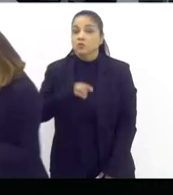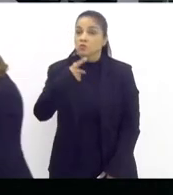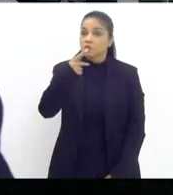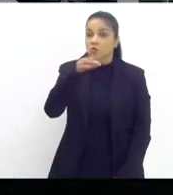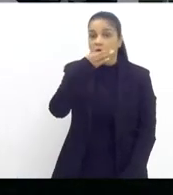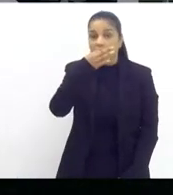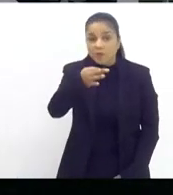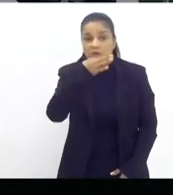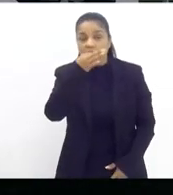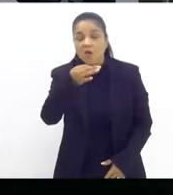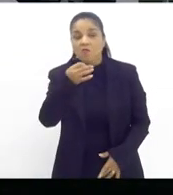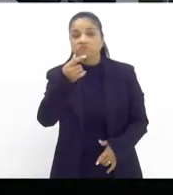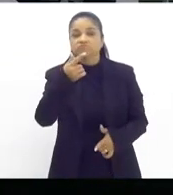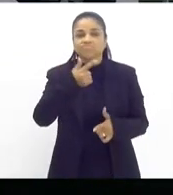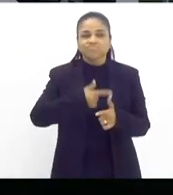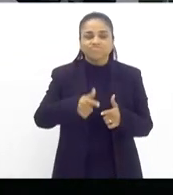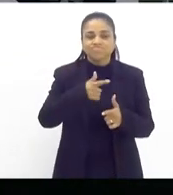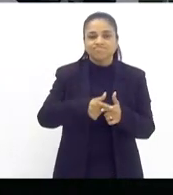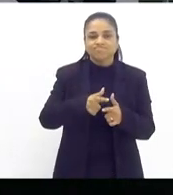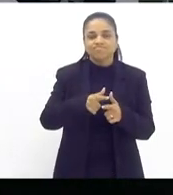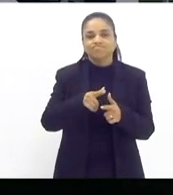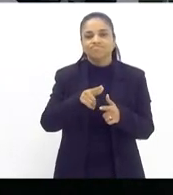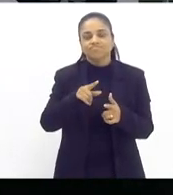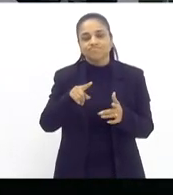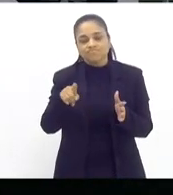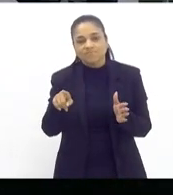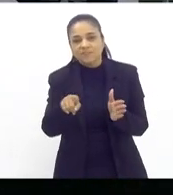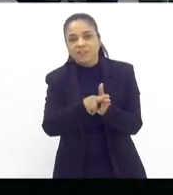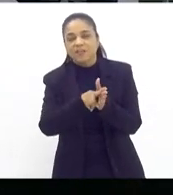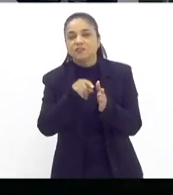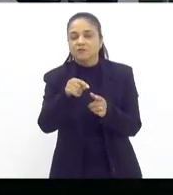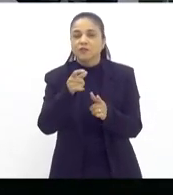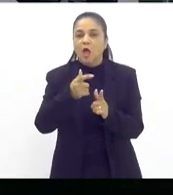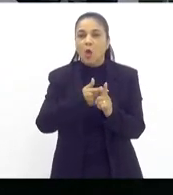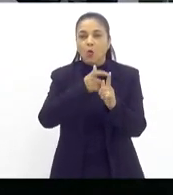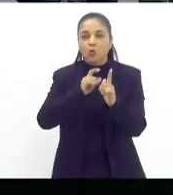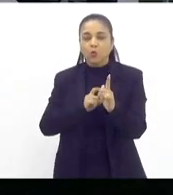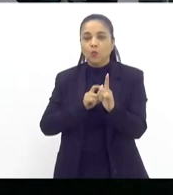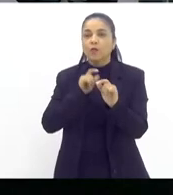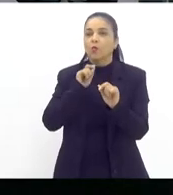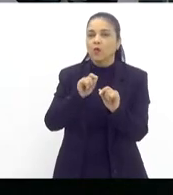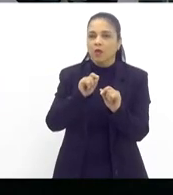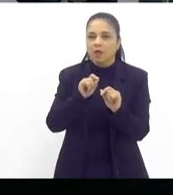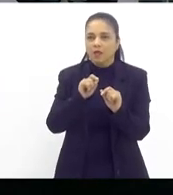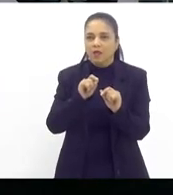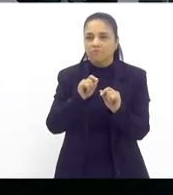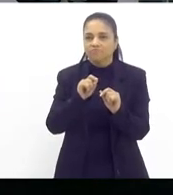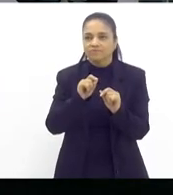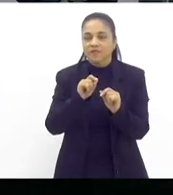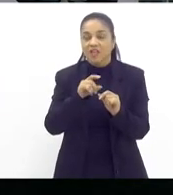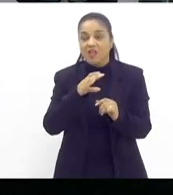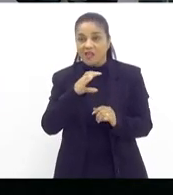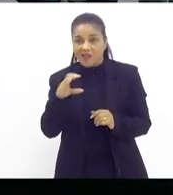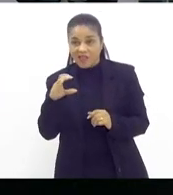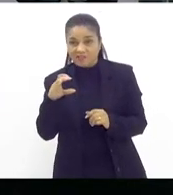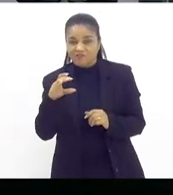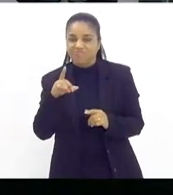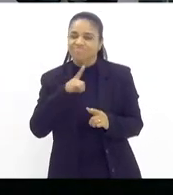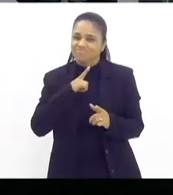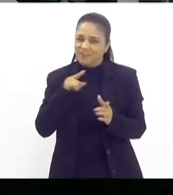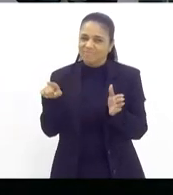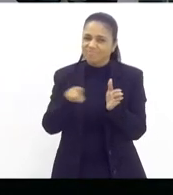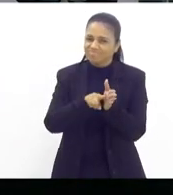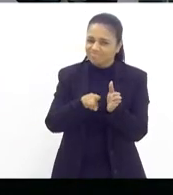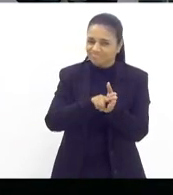a principal consequência negativa da autonomia é essa questão da restituição de crédito? Não, tem várias consequências negativas.